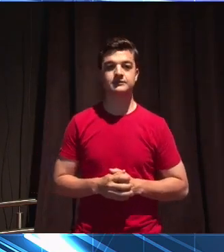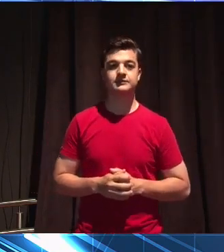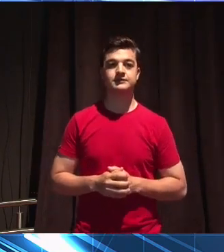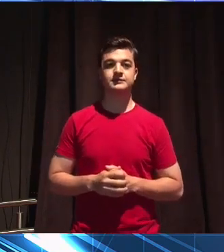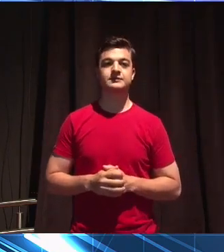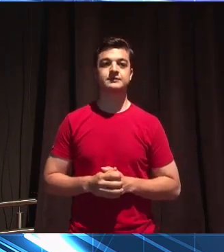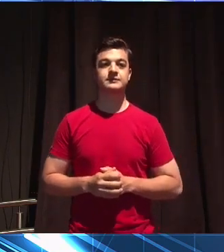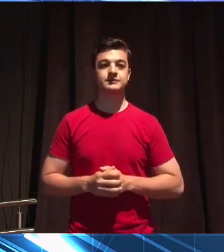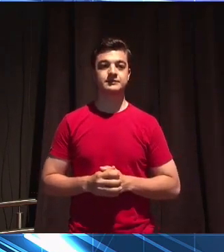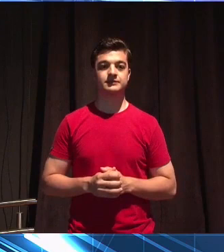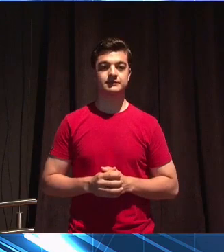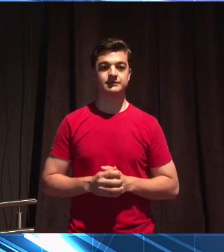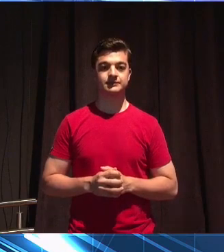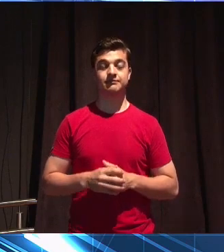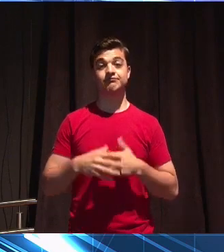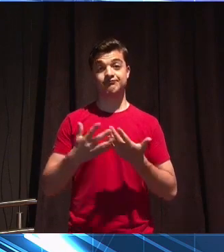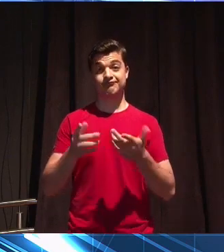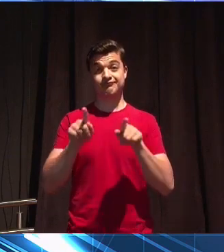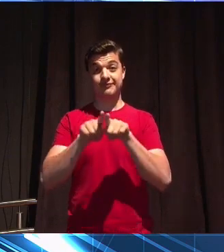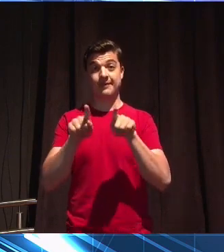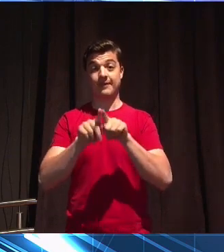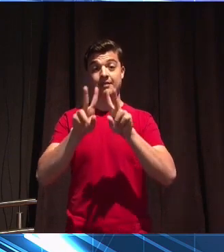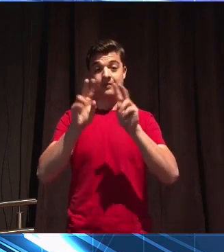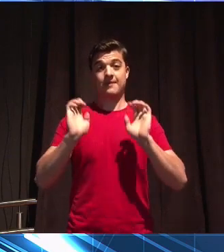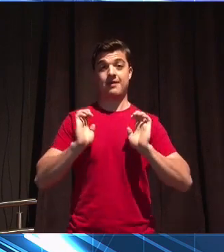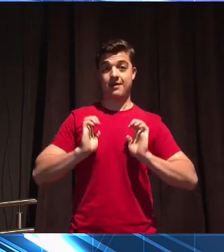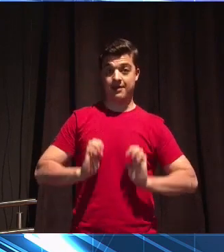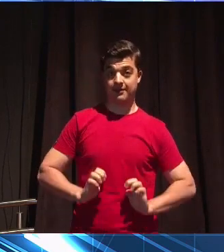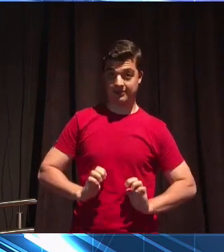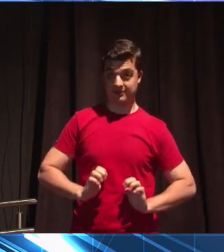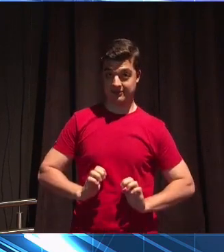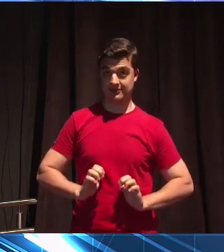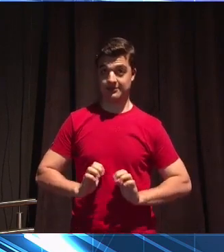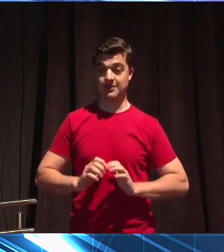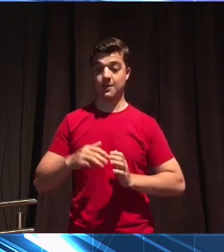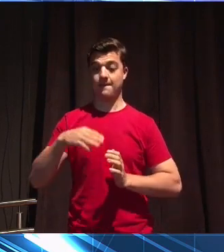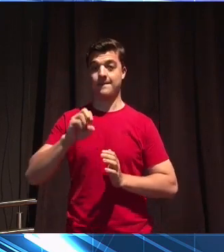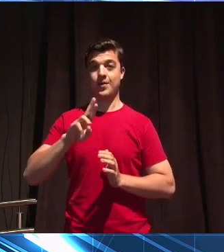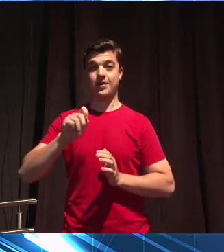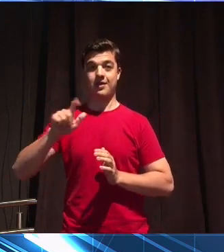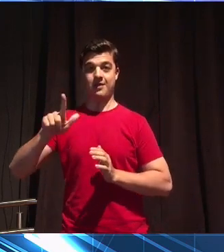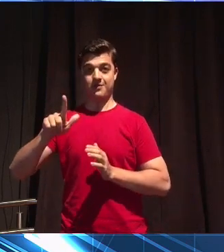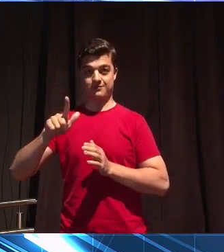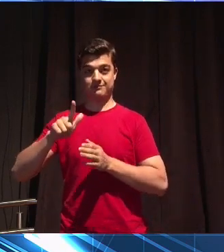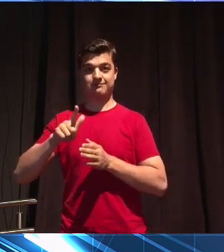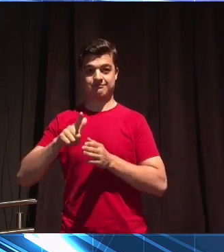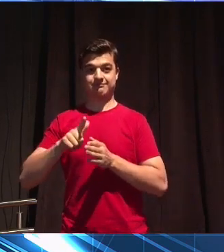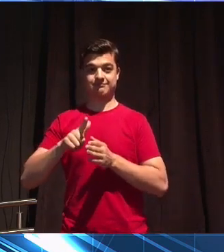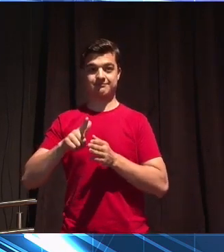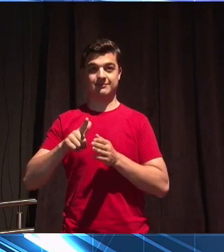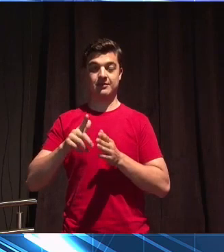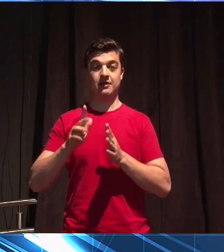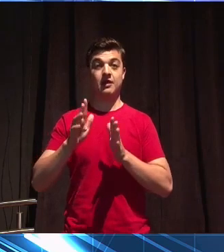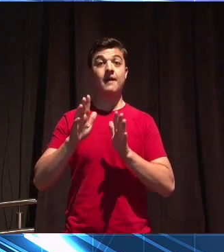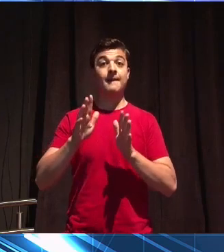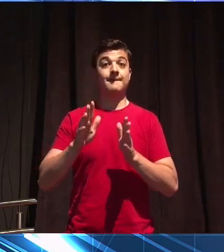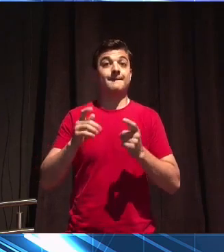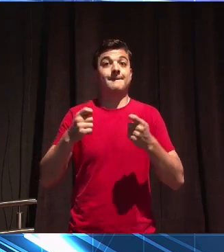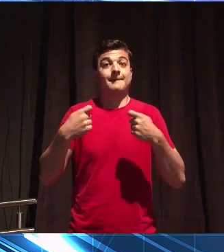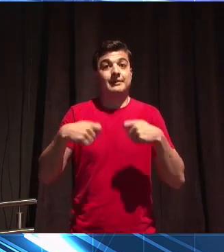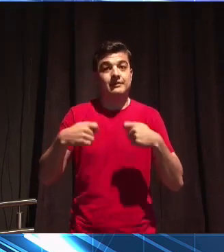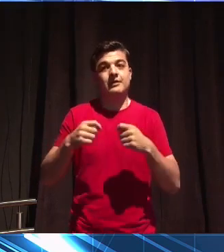gente ter questões de ética e moral não necessariamente serem algo tão universal assim. De novo, essa é a dificuldade central da gente trabalhar com o tópico